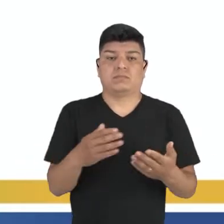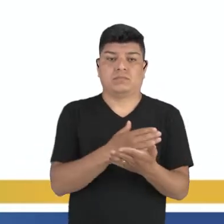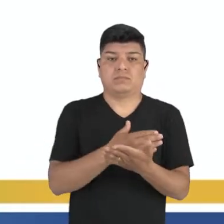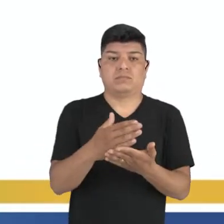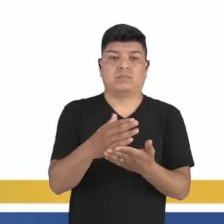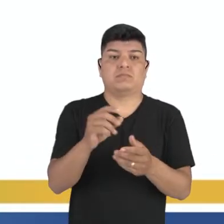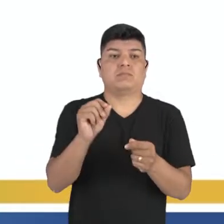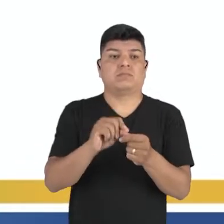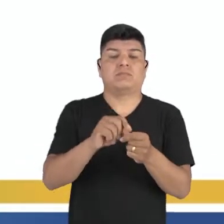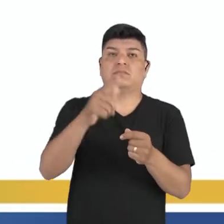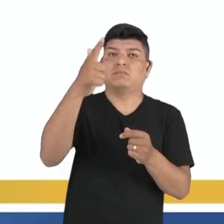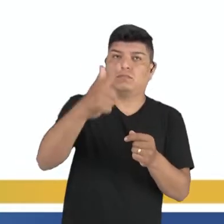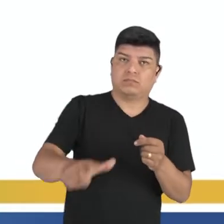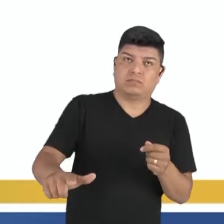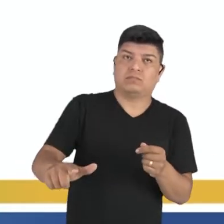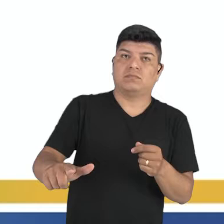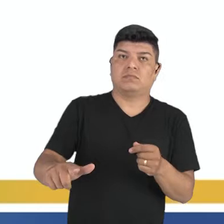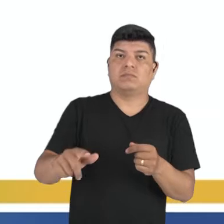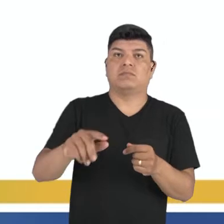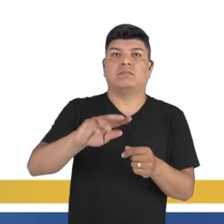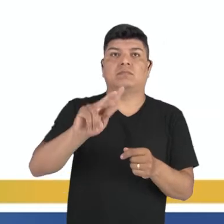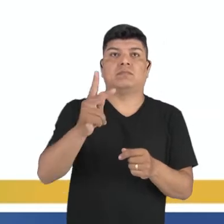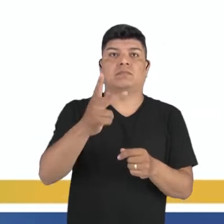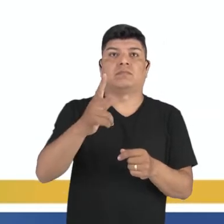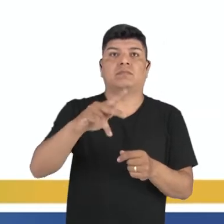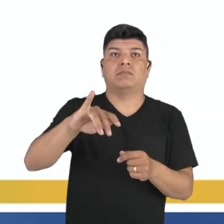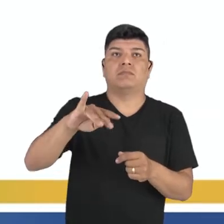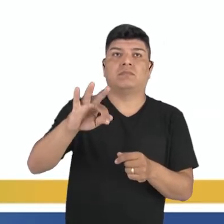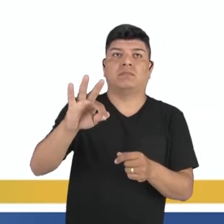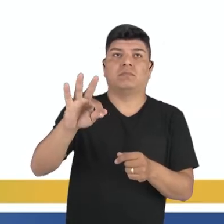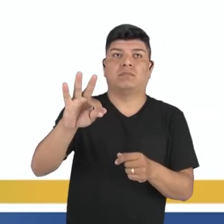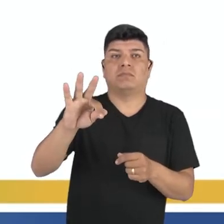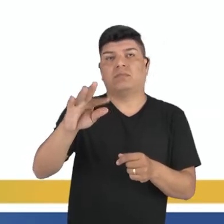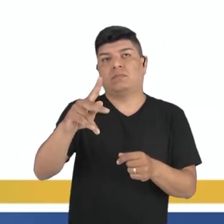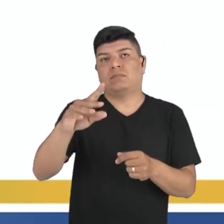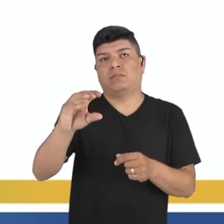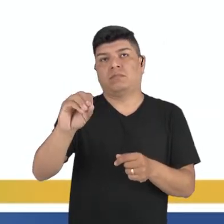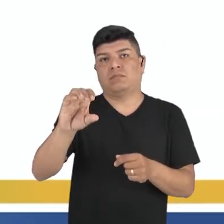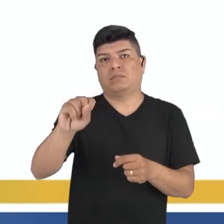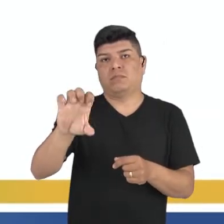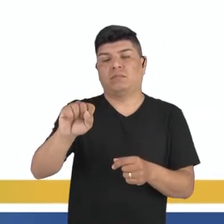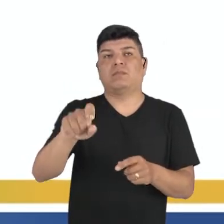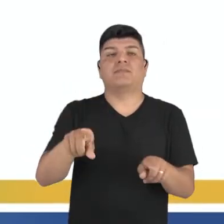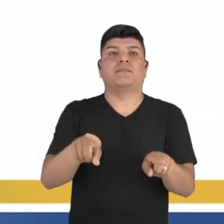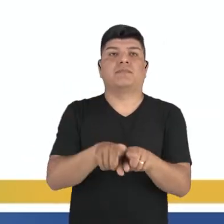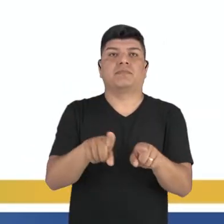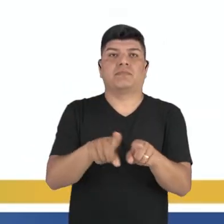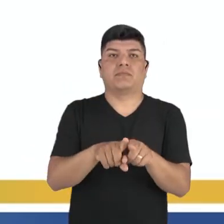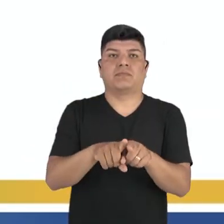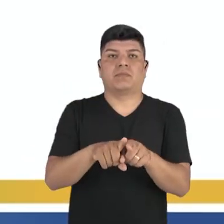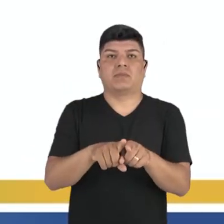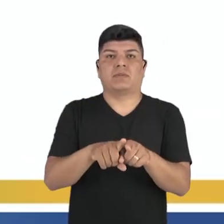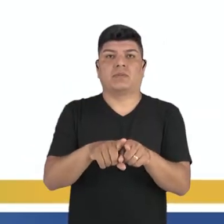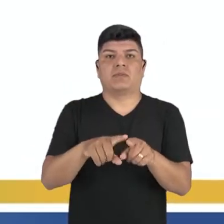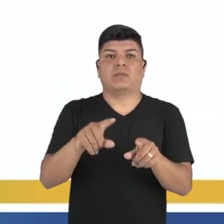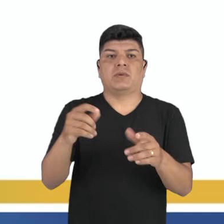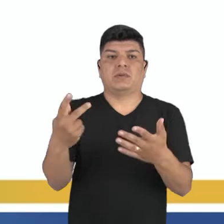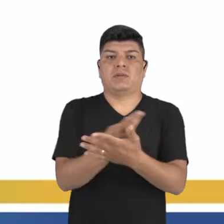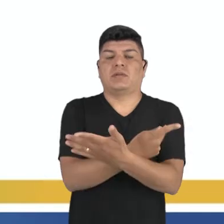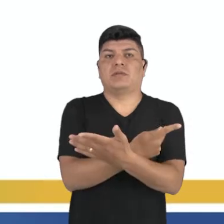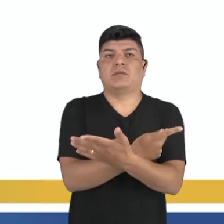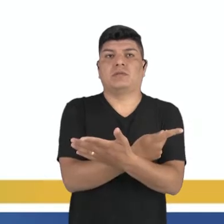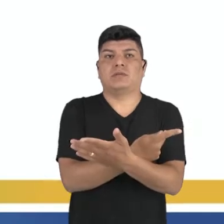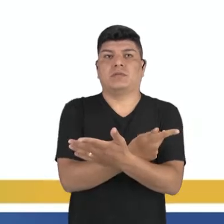fase proliferativa de novo, que é quando a hipófise ela vai estimular, né, o crescimento folicular ali, para que aconteça